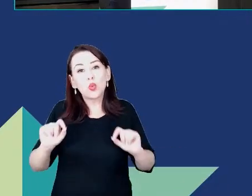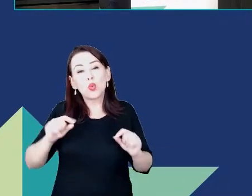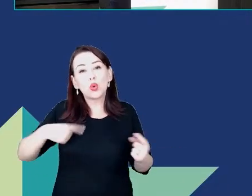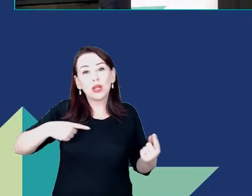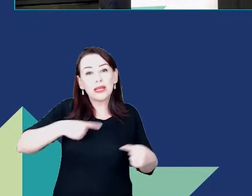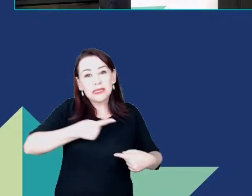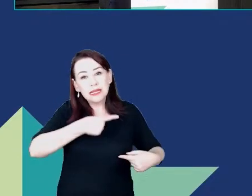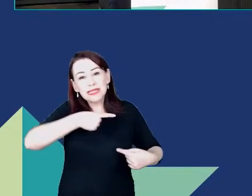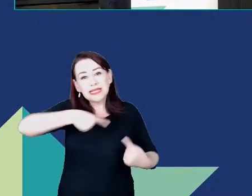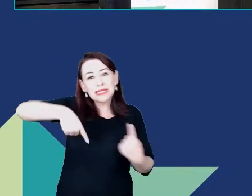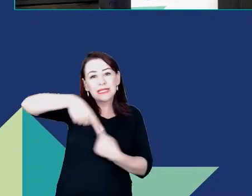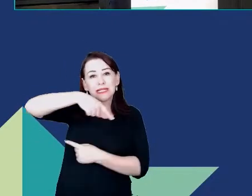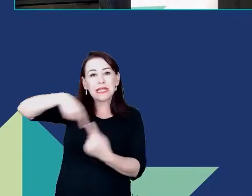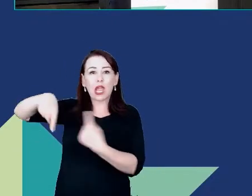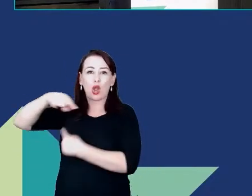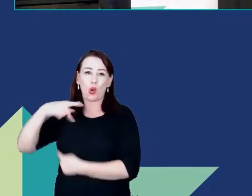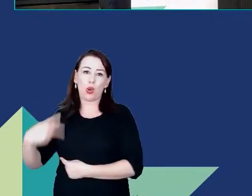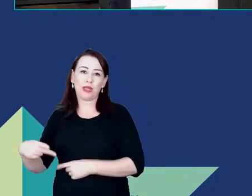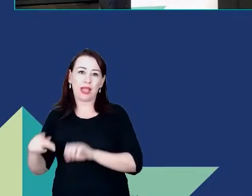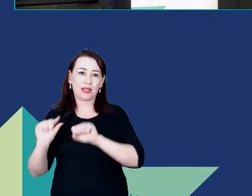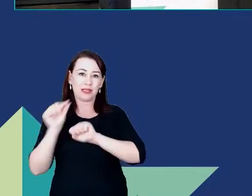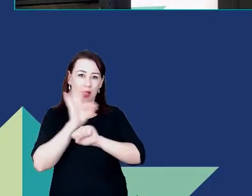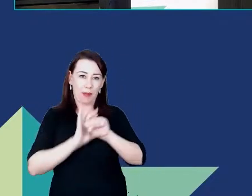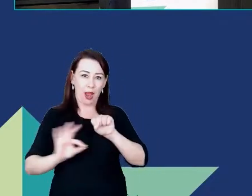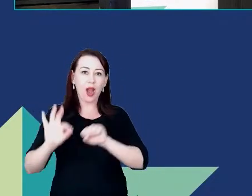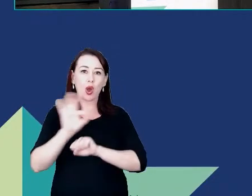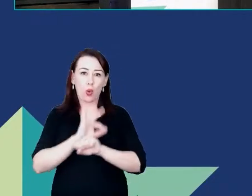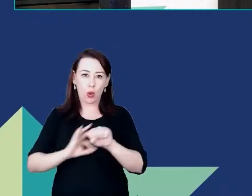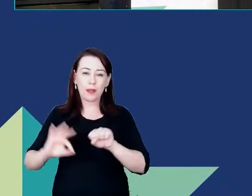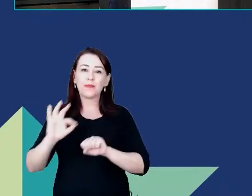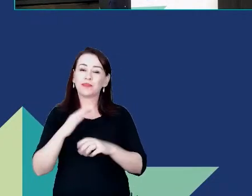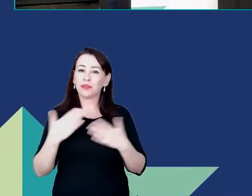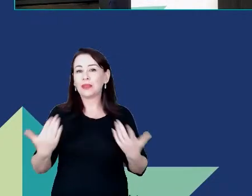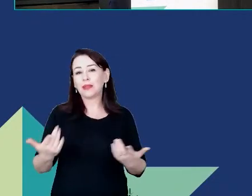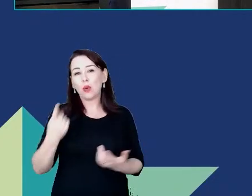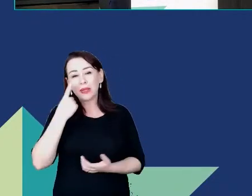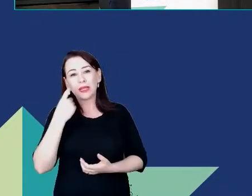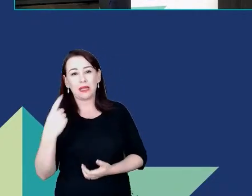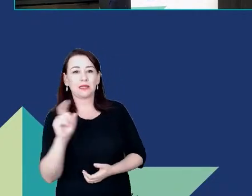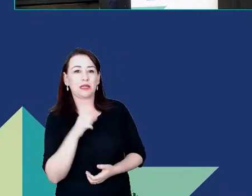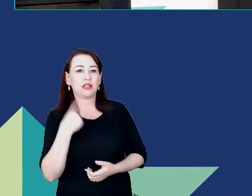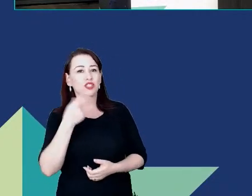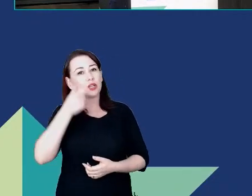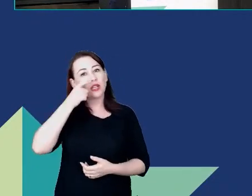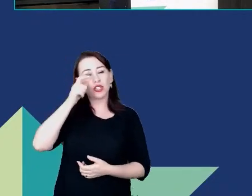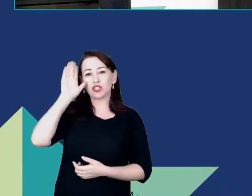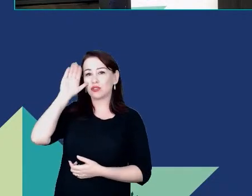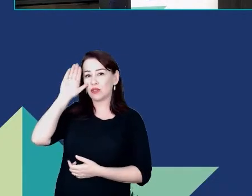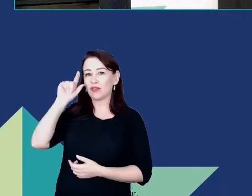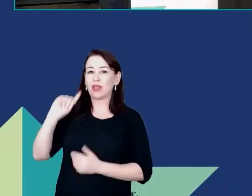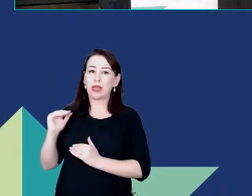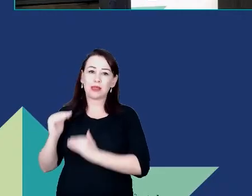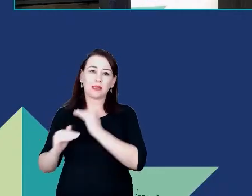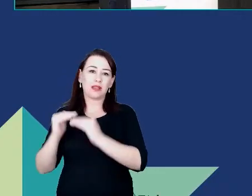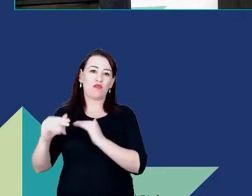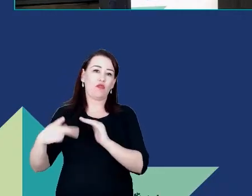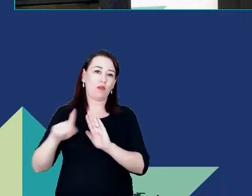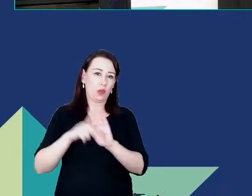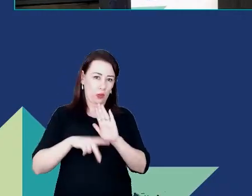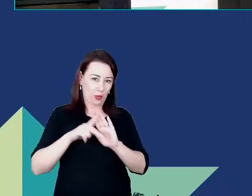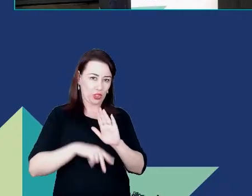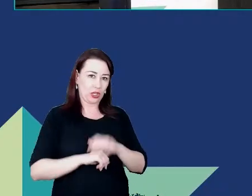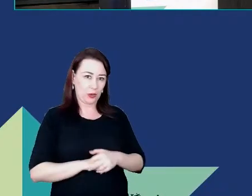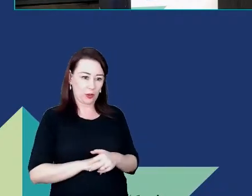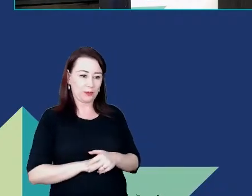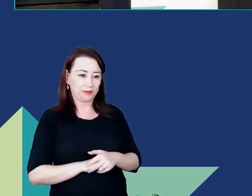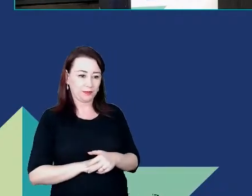que eu acho que a gente é interessante de se observar durante o desenvolvimento desses projetos. Bom, é